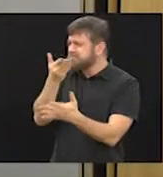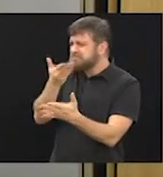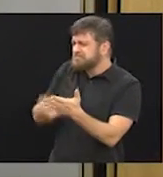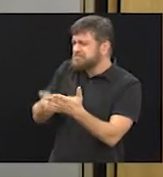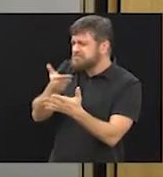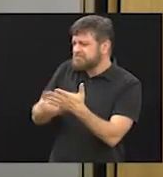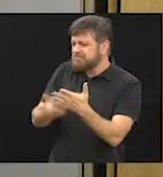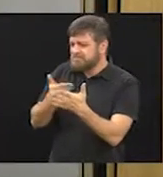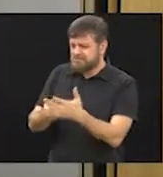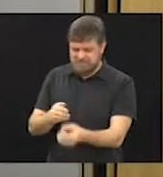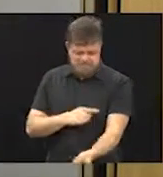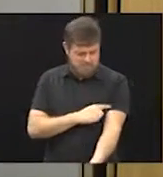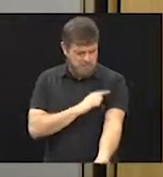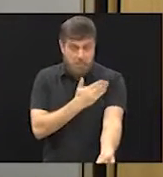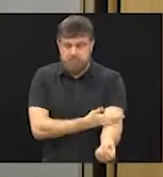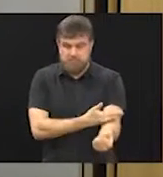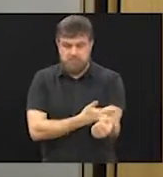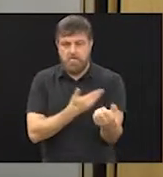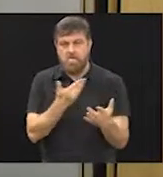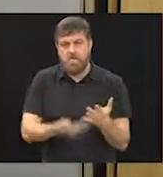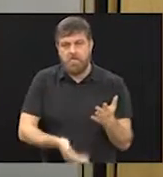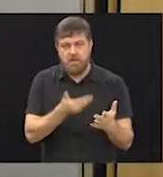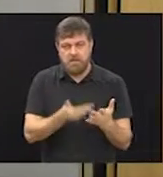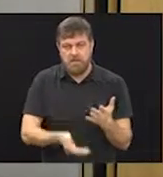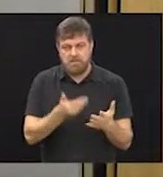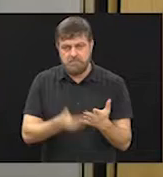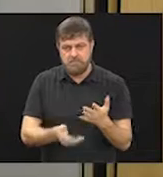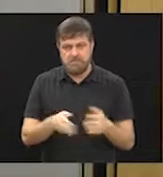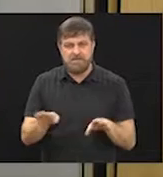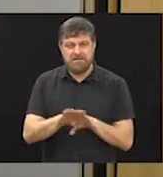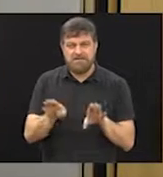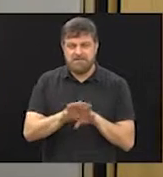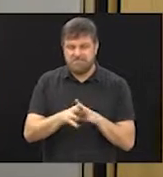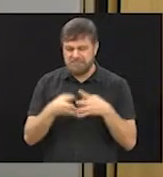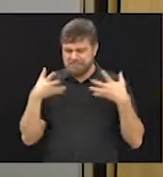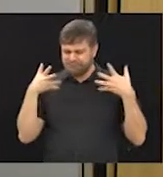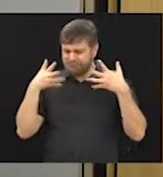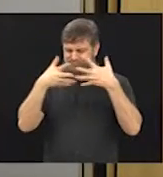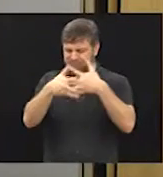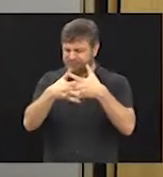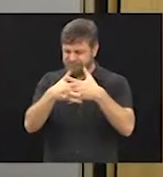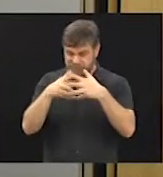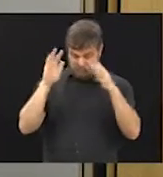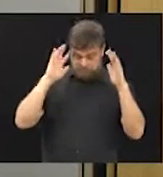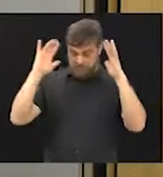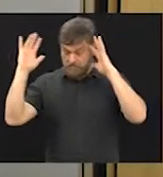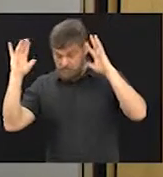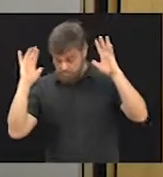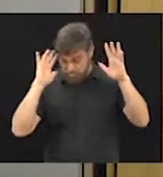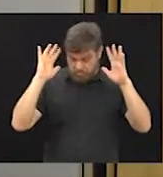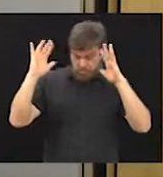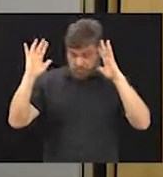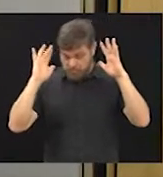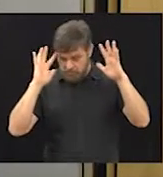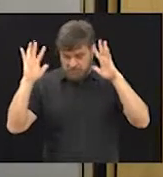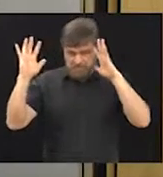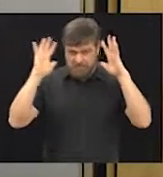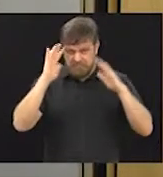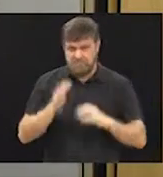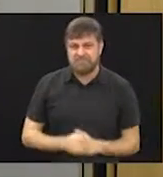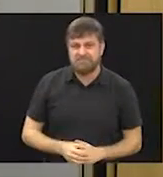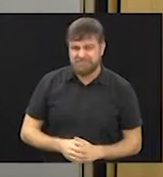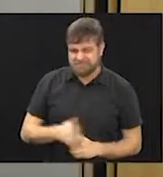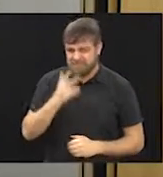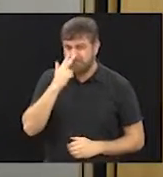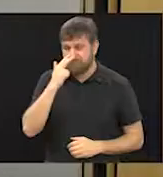de força muscular, às vezes confusão mental, entendeu? Isso é mais um